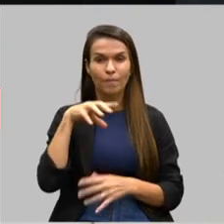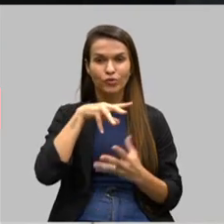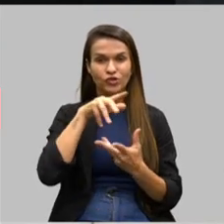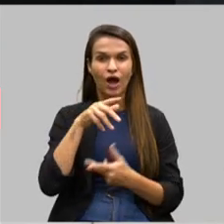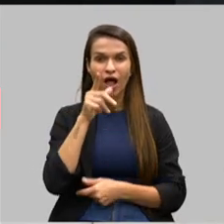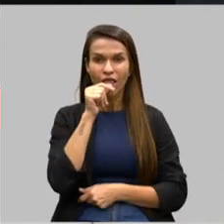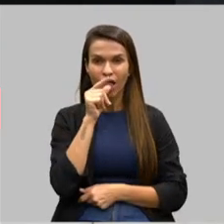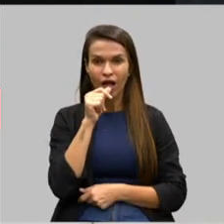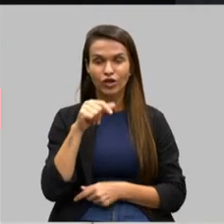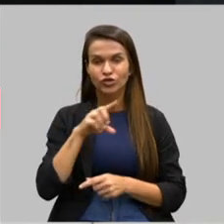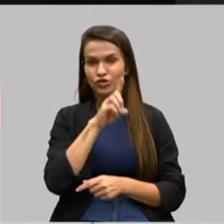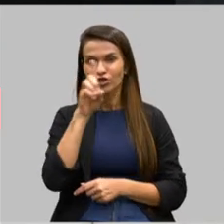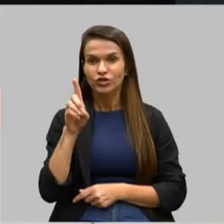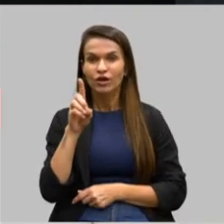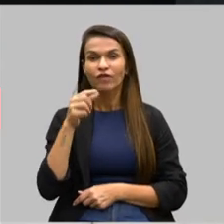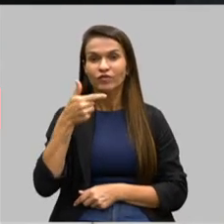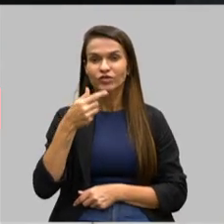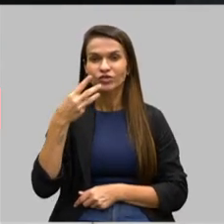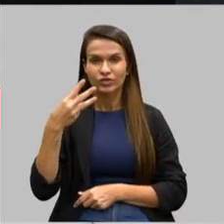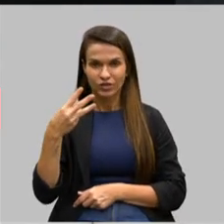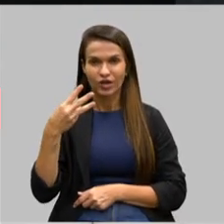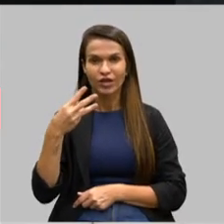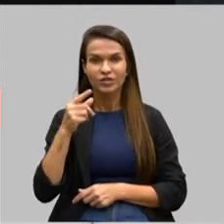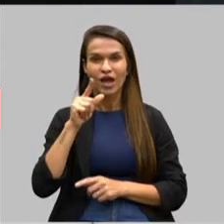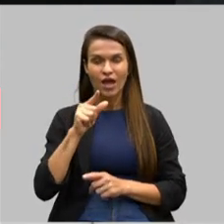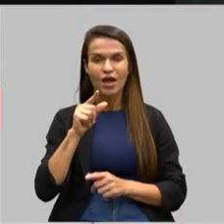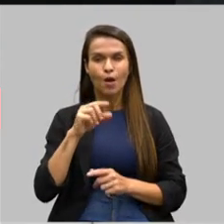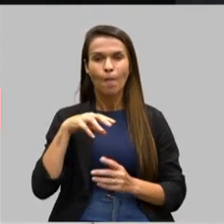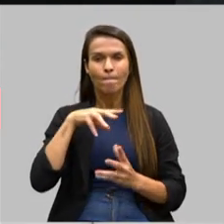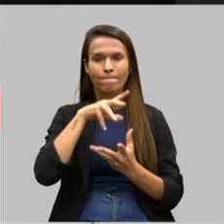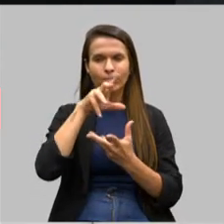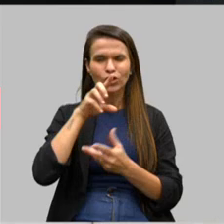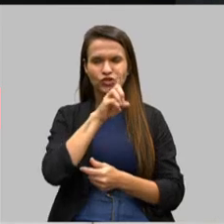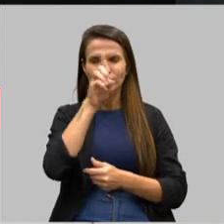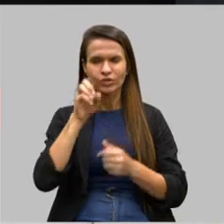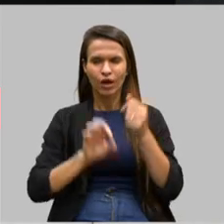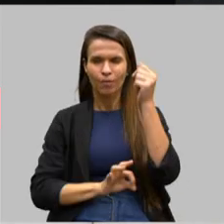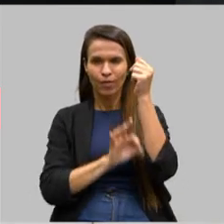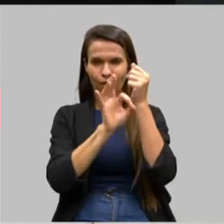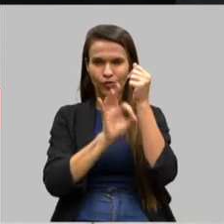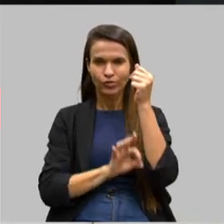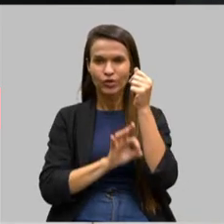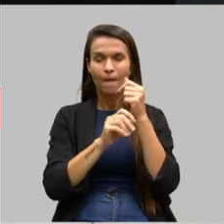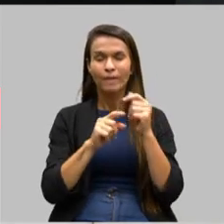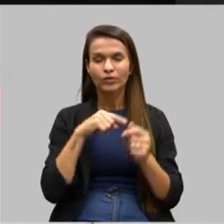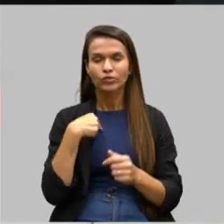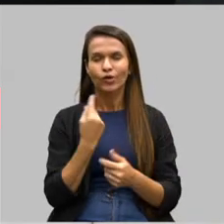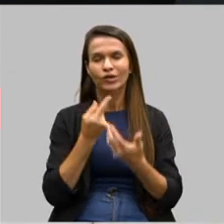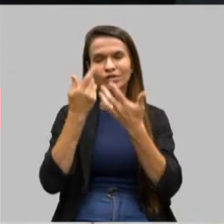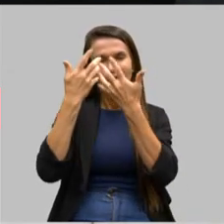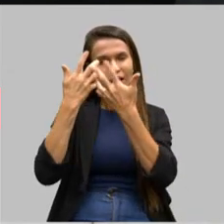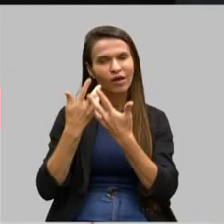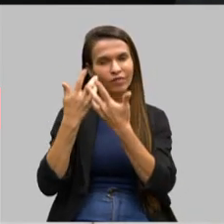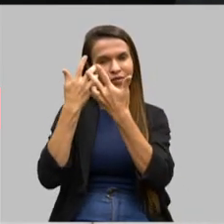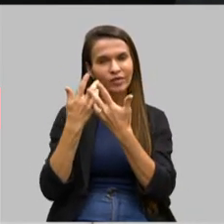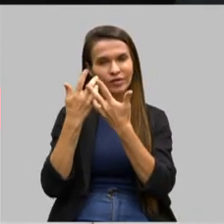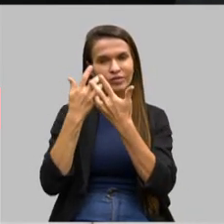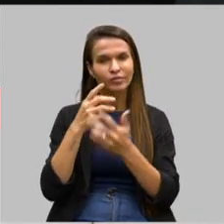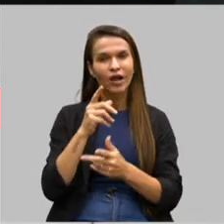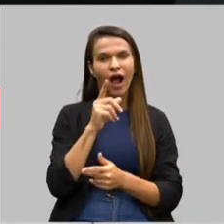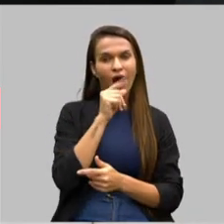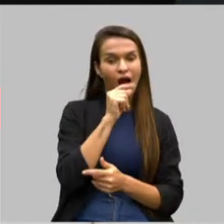23 de março, o Dia Meteorológico Mundial, são dias para a gente refletir sobre a água e a